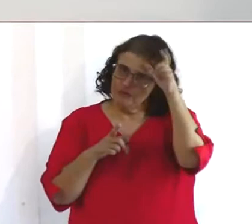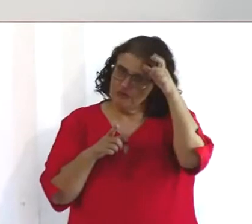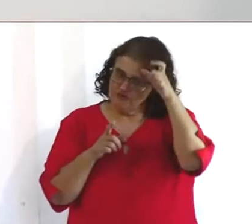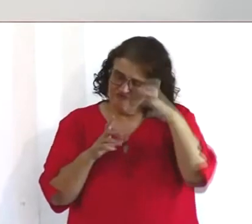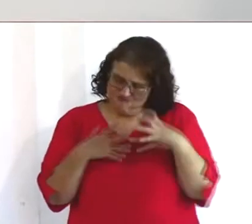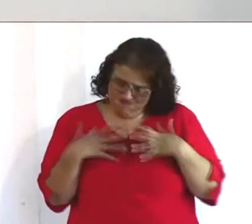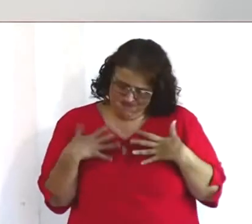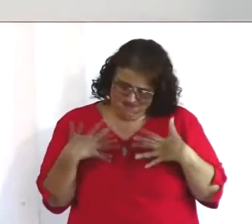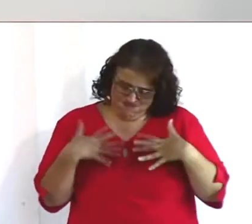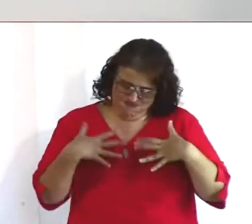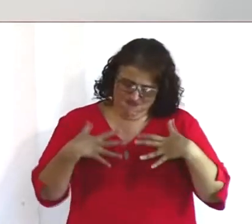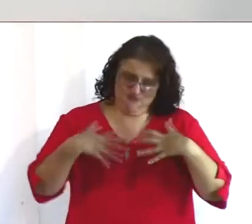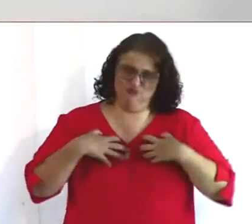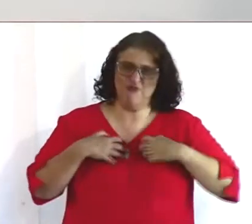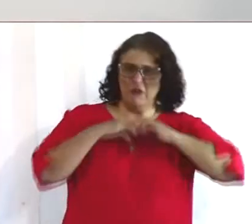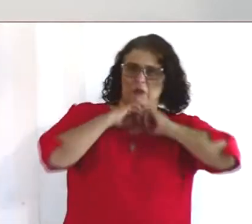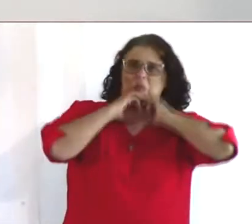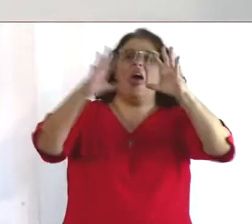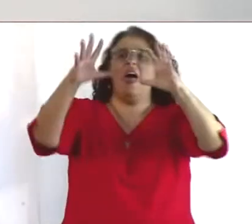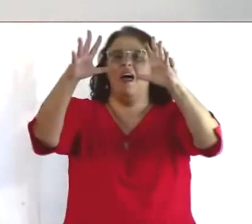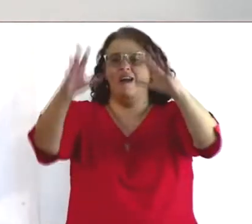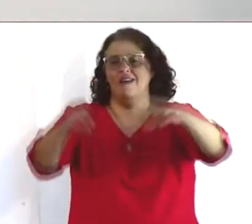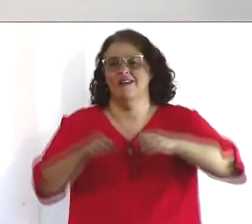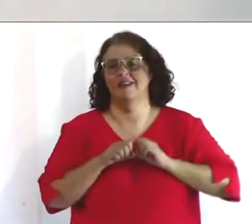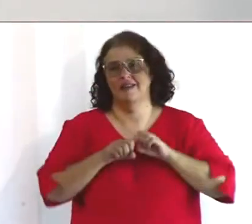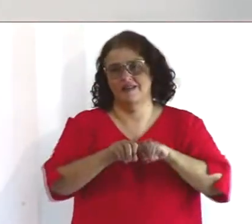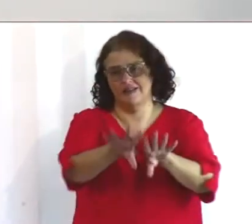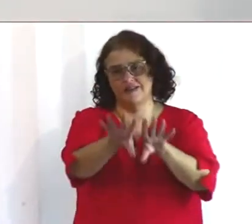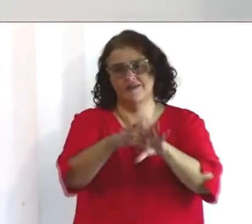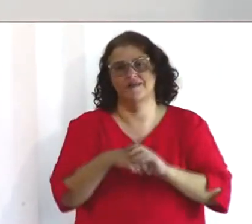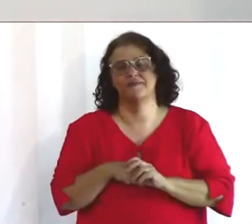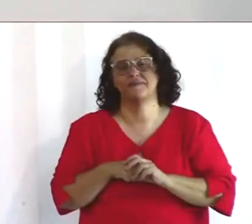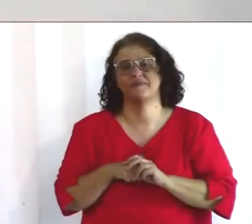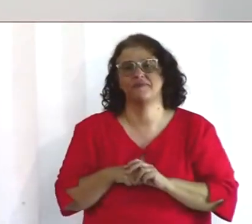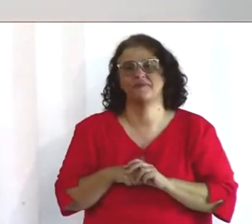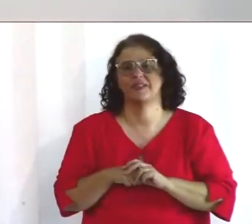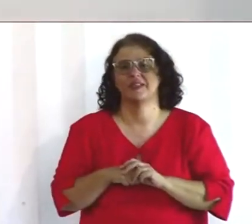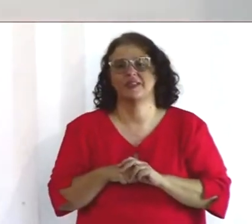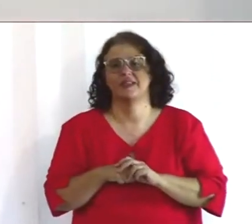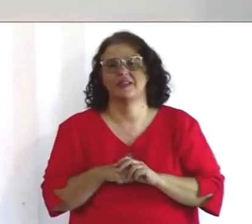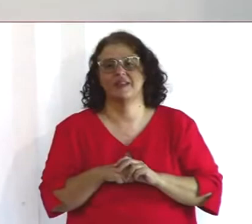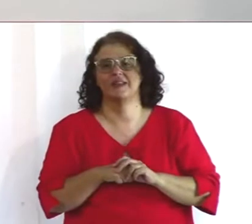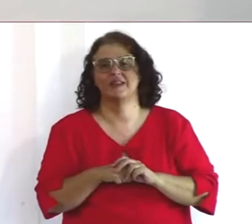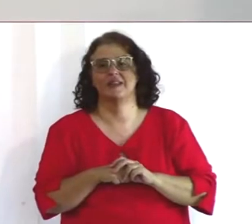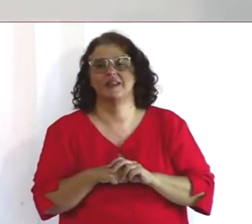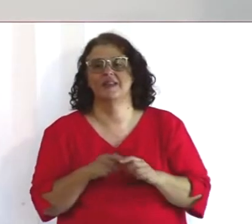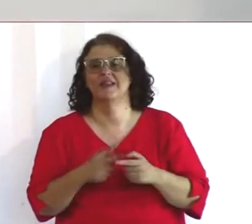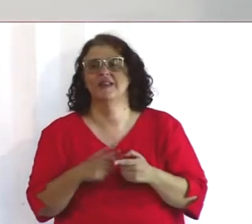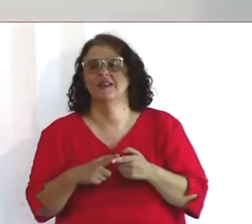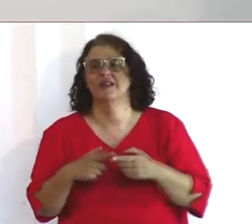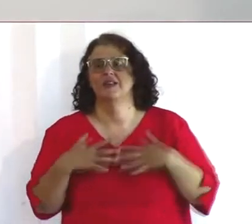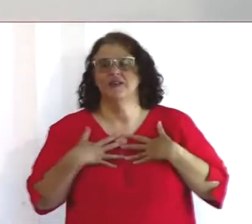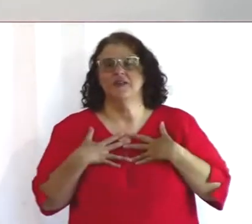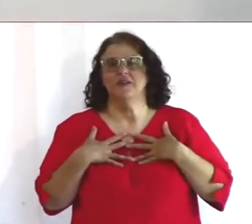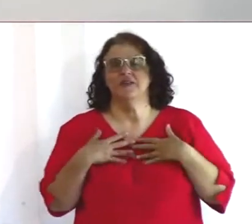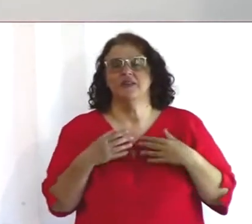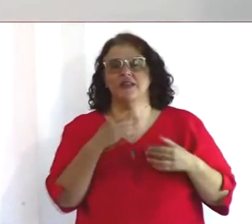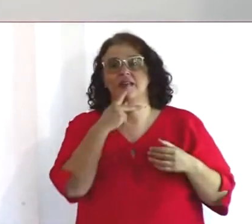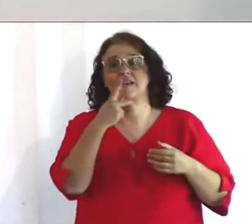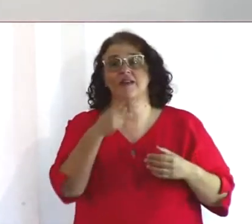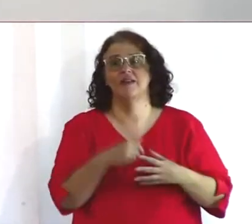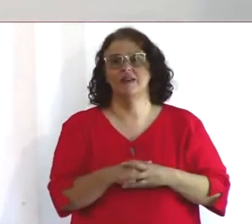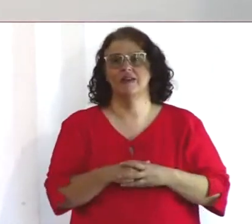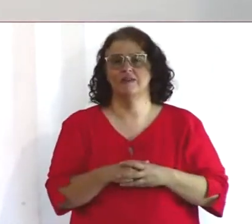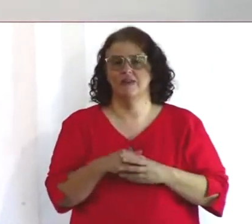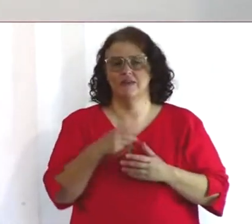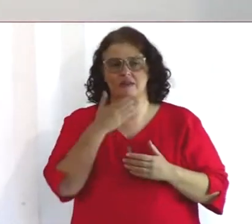bradando em alta voz, sai dele. Todos continuam muito admirados, agora um pouco mais. Antes eles estavam admirados da sua doutrina, agora eles